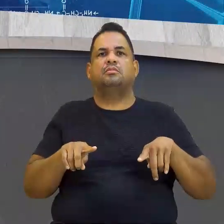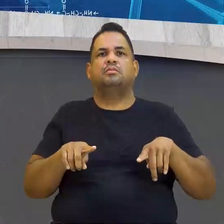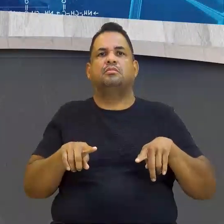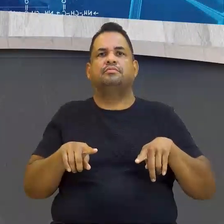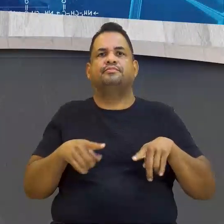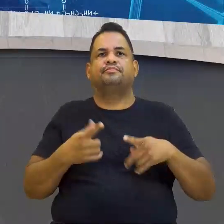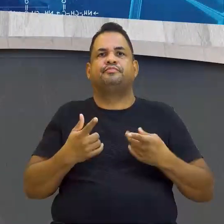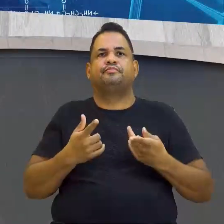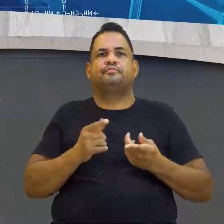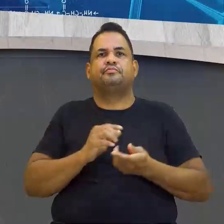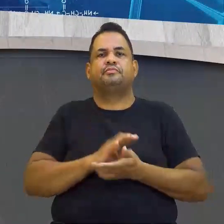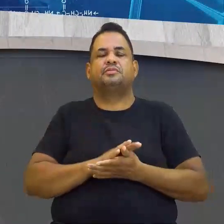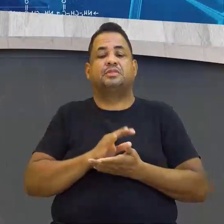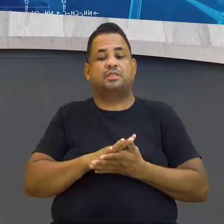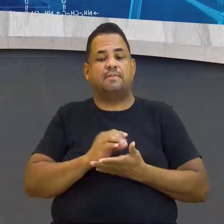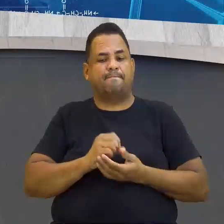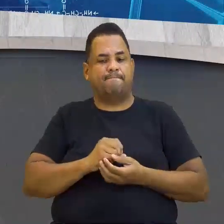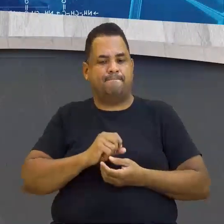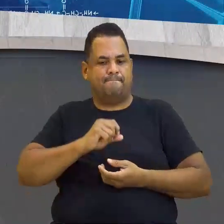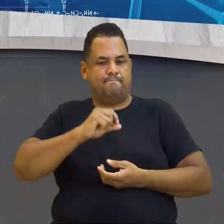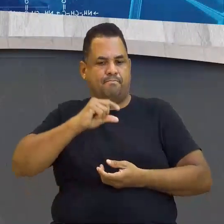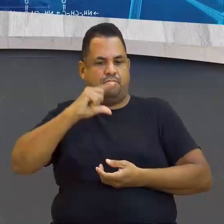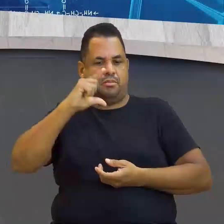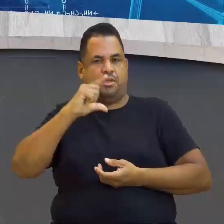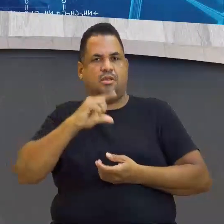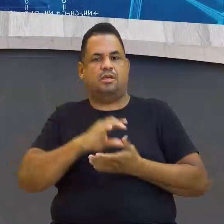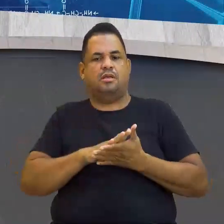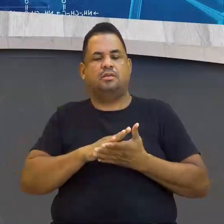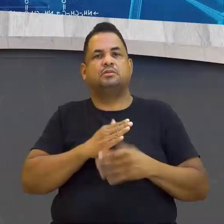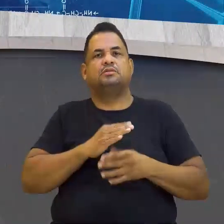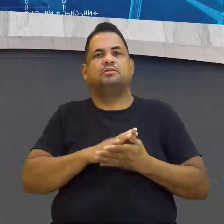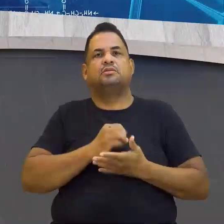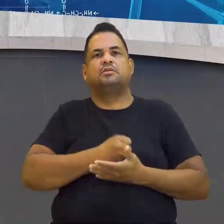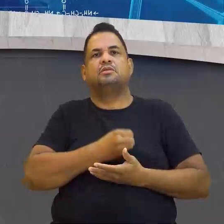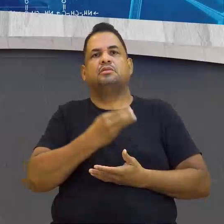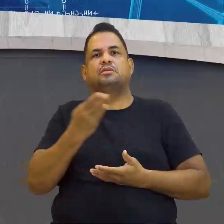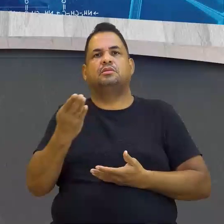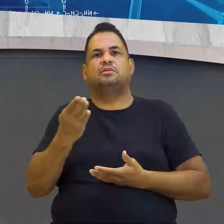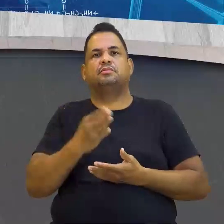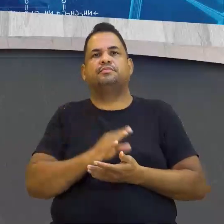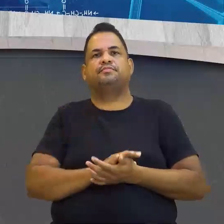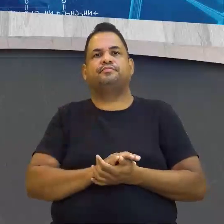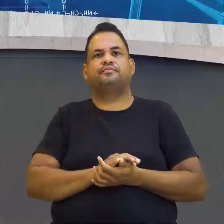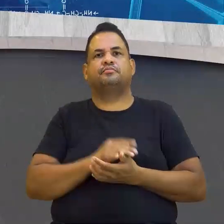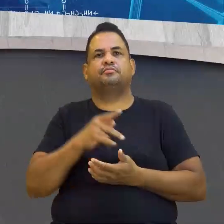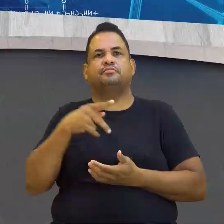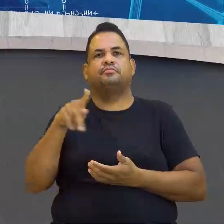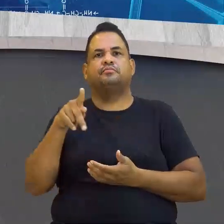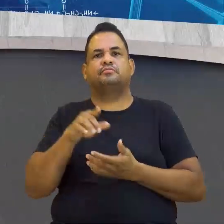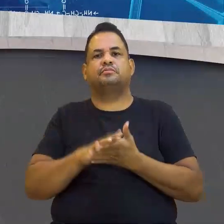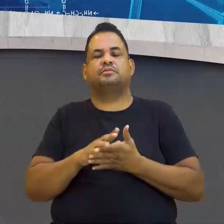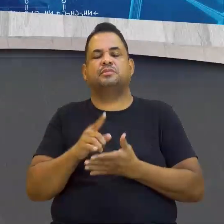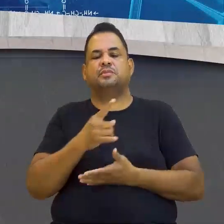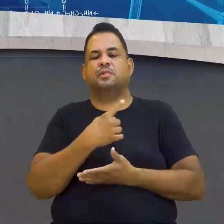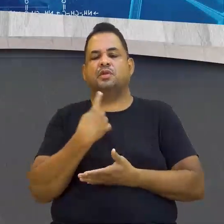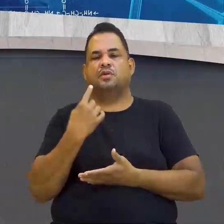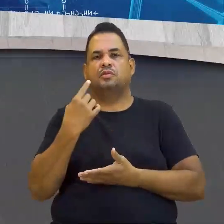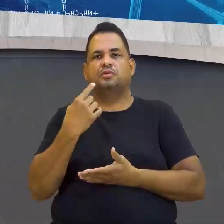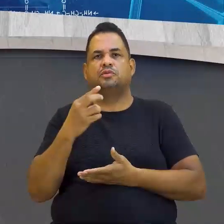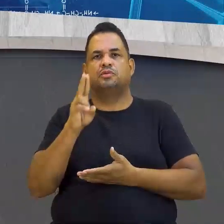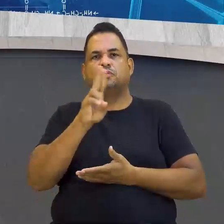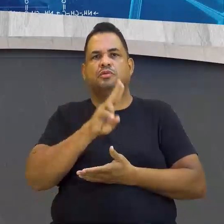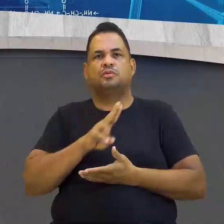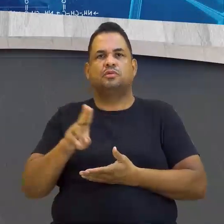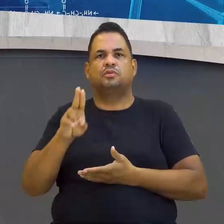em maior quantidade e é extraído também em maior quantidade para o nosso uso, sim, é